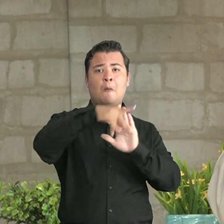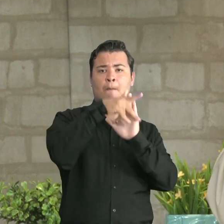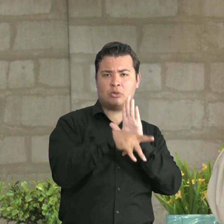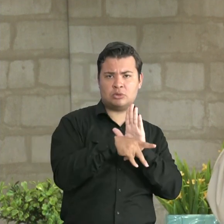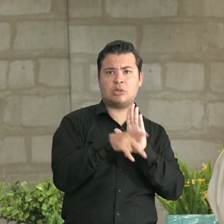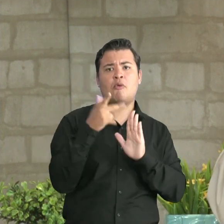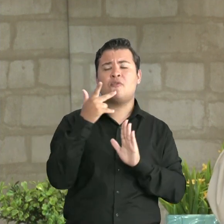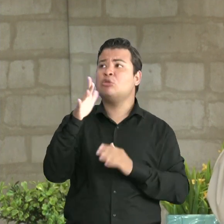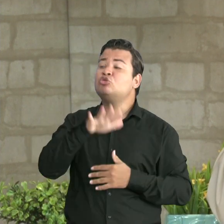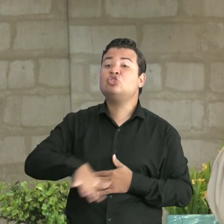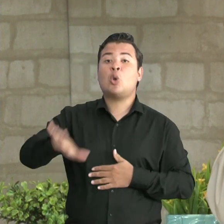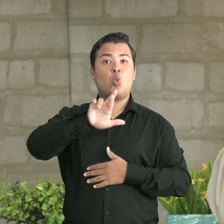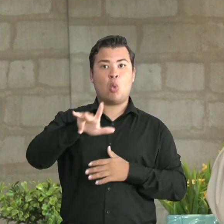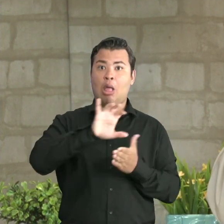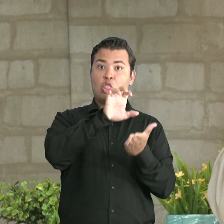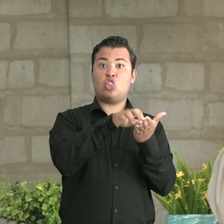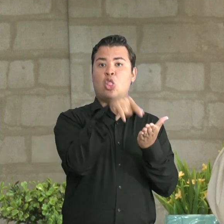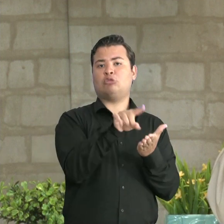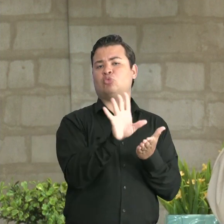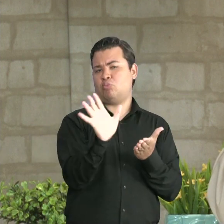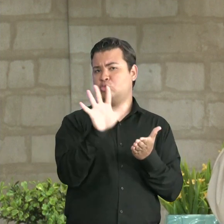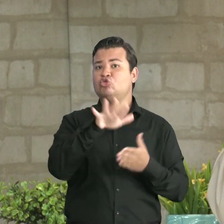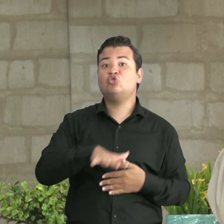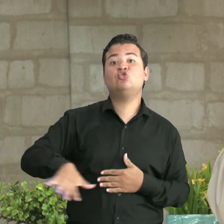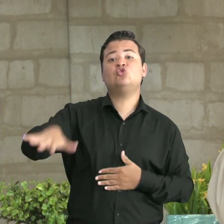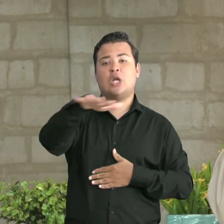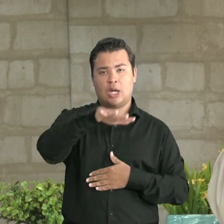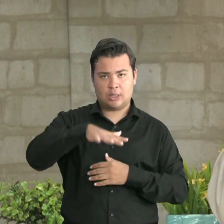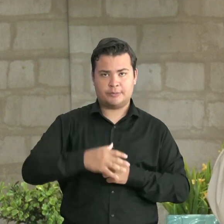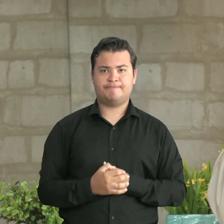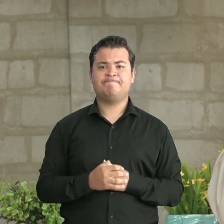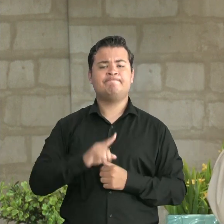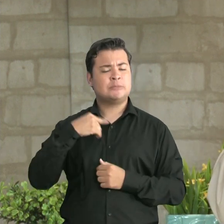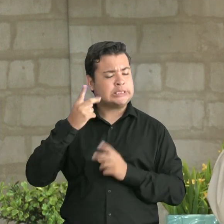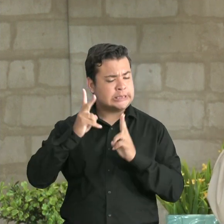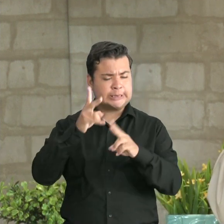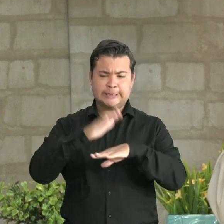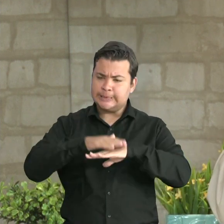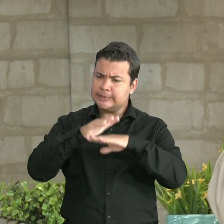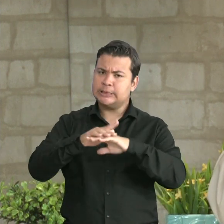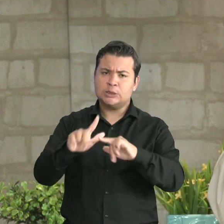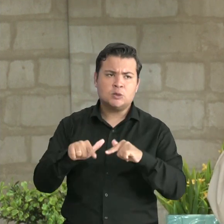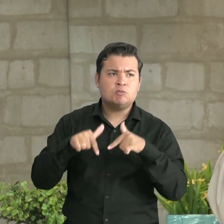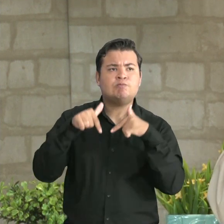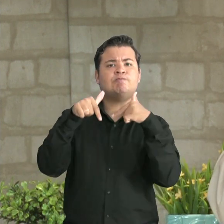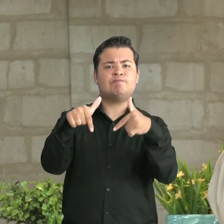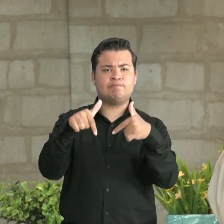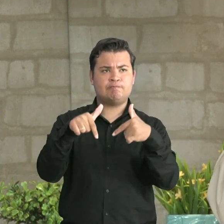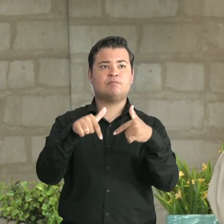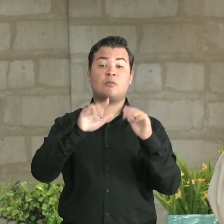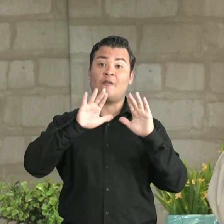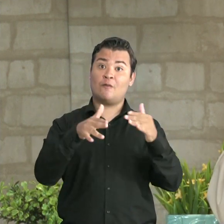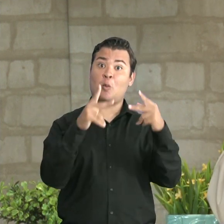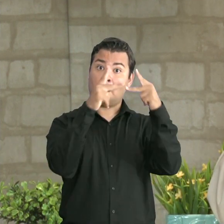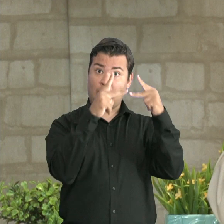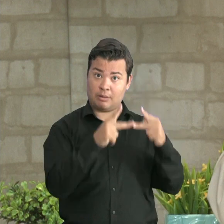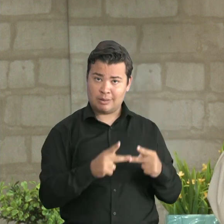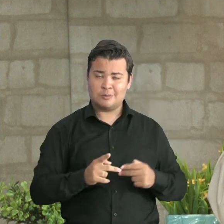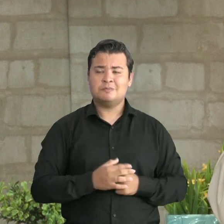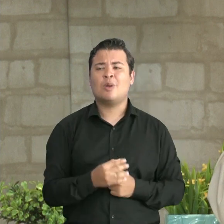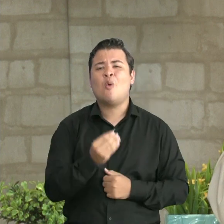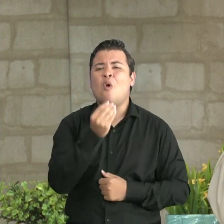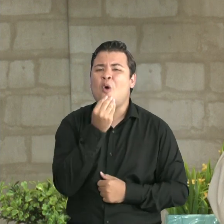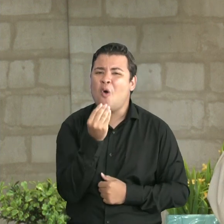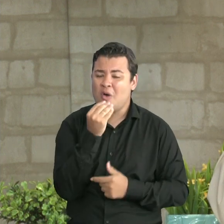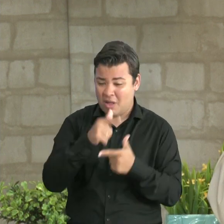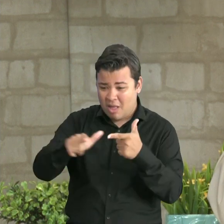núcleo, mas tentando enfrentar isso de uma forma pedagógica. É claro que o problema é muito mais